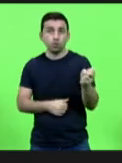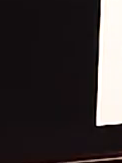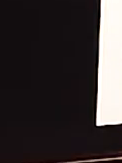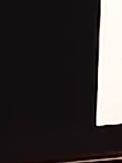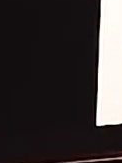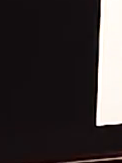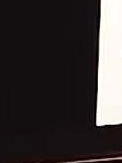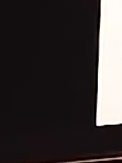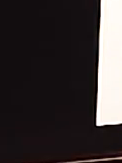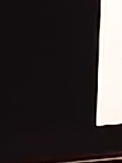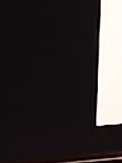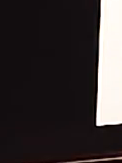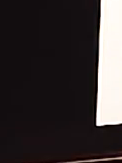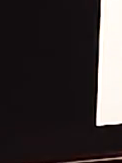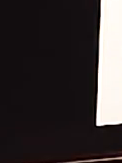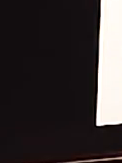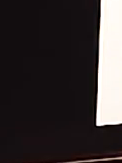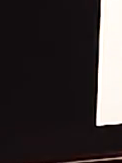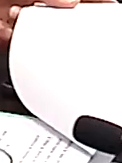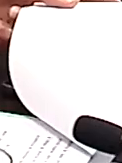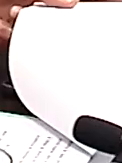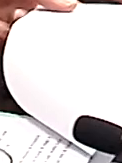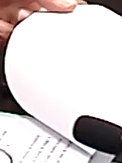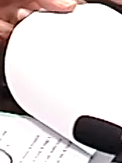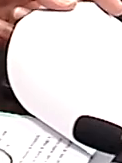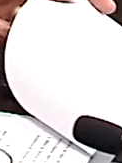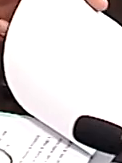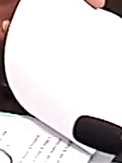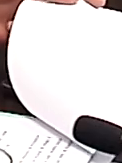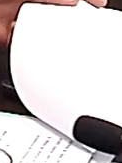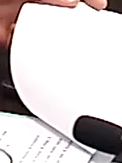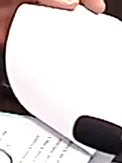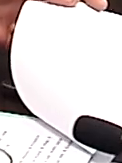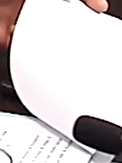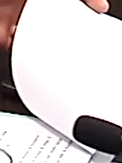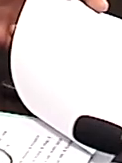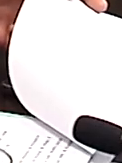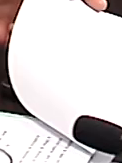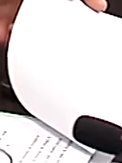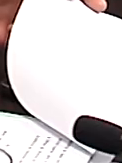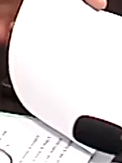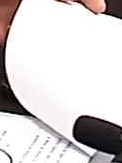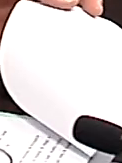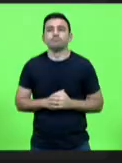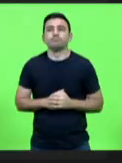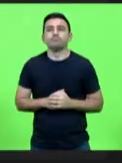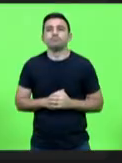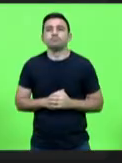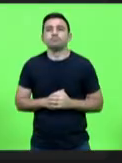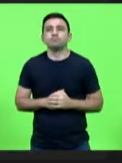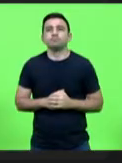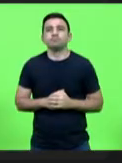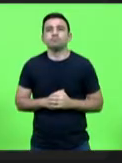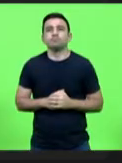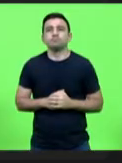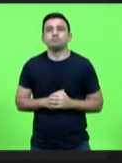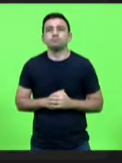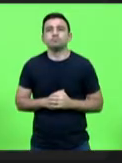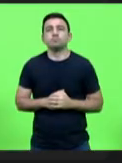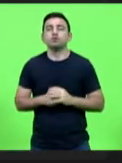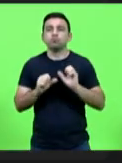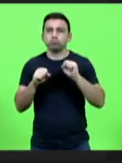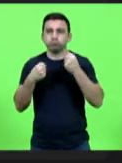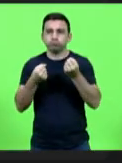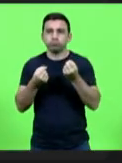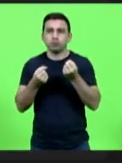Alves, participou da reunião. Ela foi convidada a falar sobre o planejamento para uso dos 30 milhões de reais da